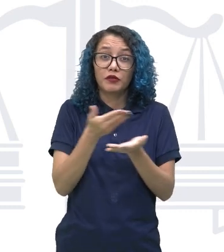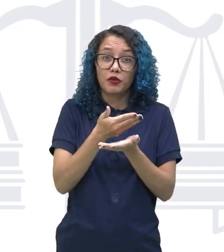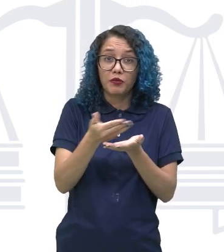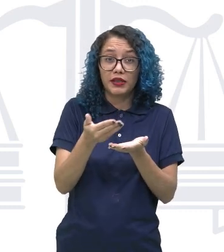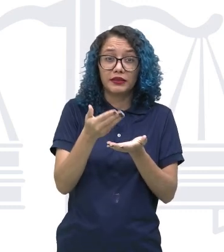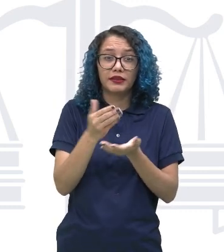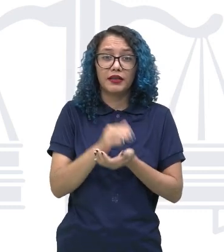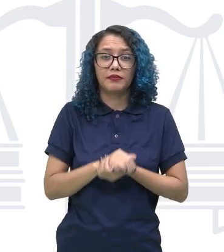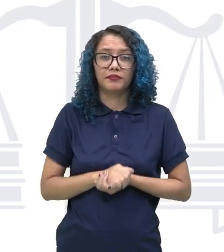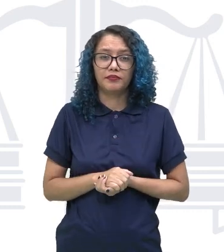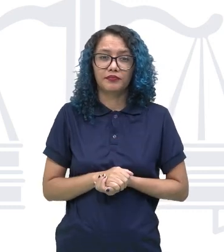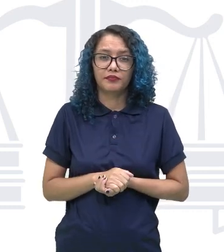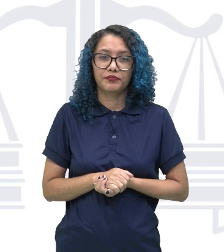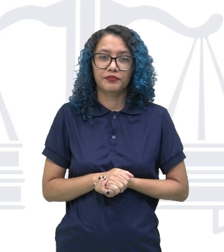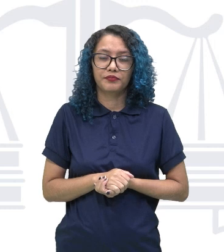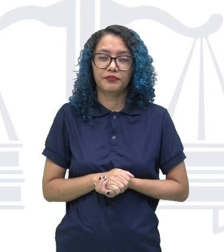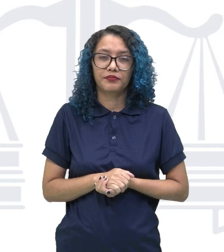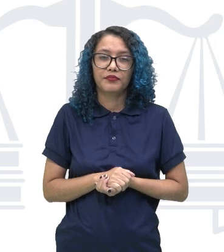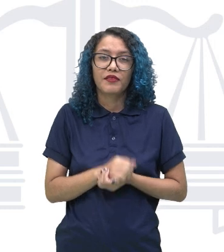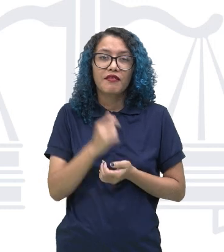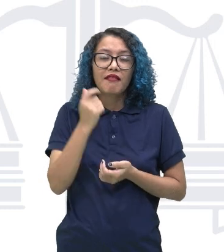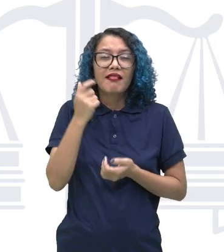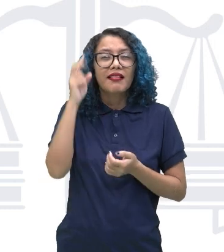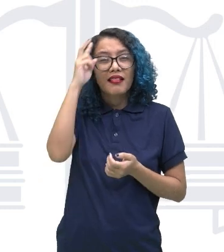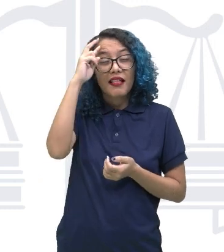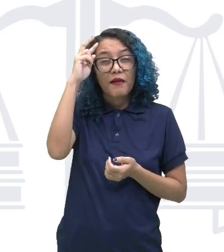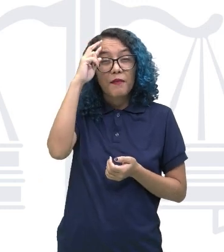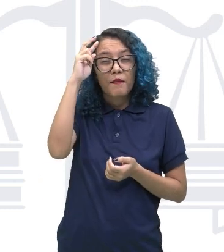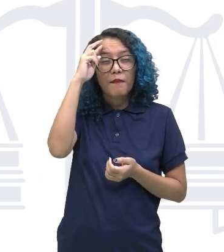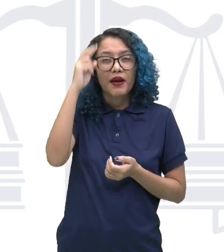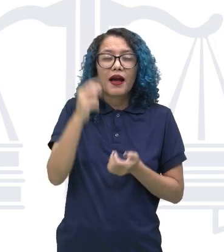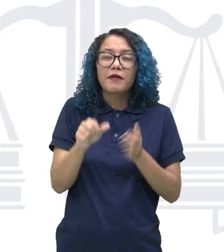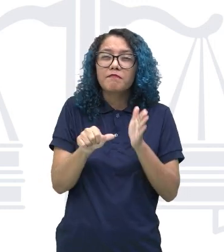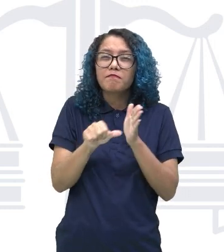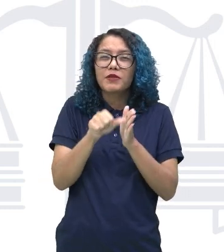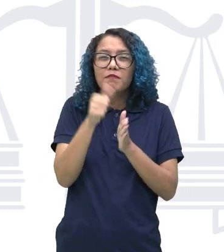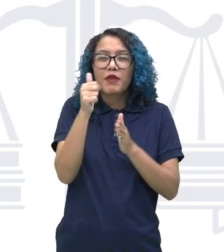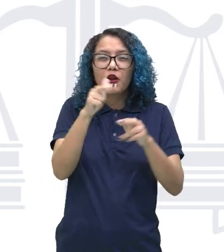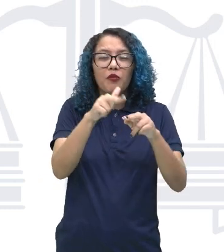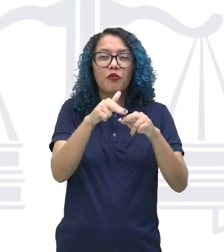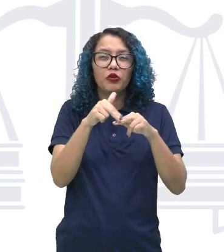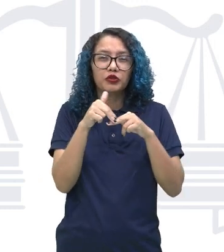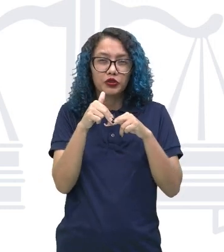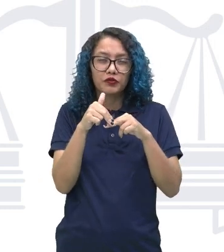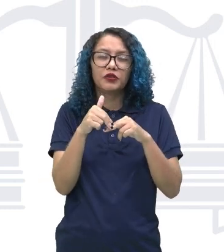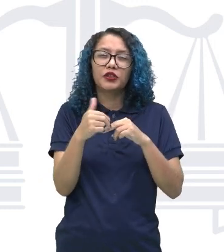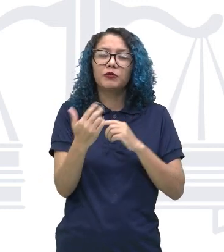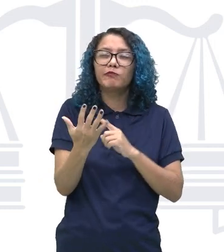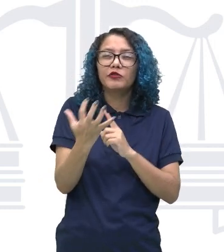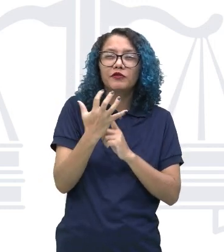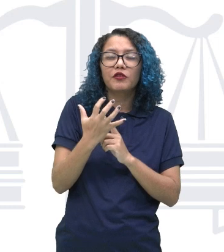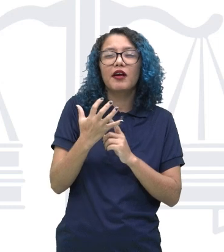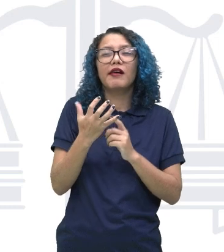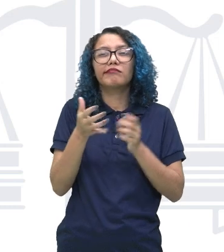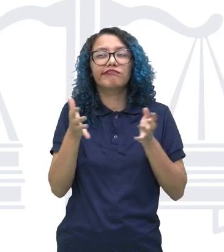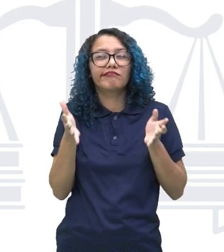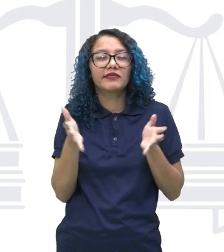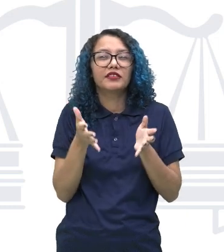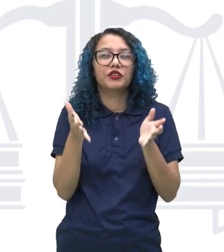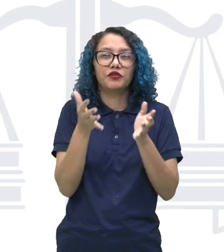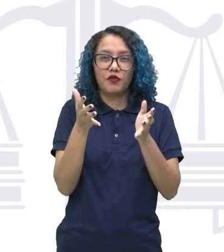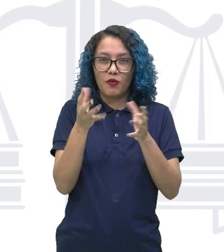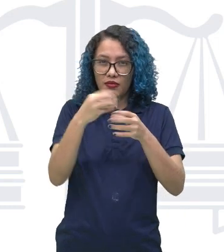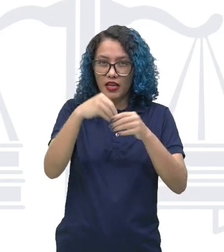foram os primeiros caminhos, vamos rememorar quais foram os nossos primeiros passos escolares.